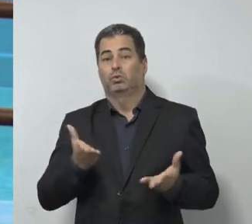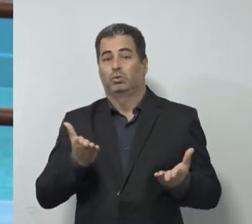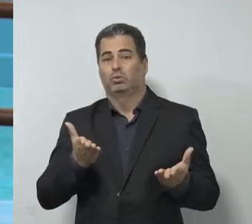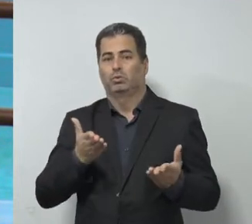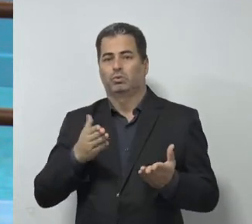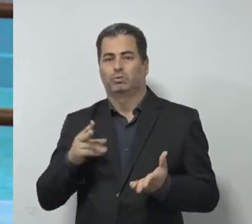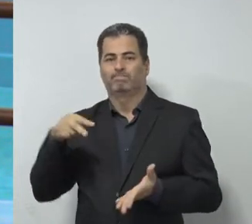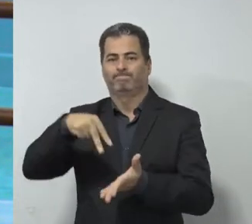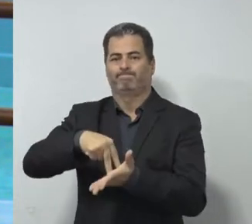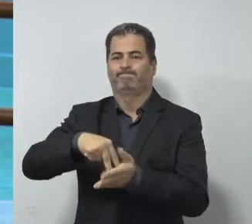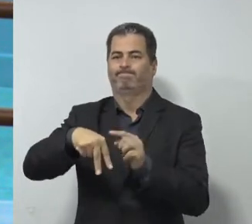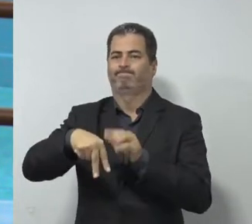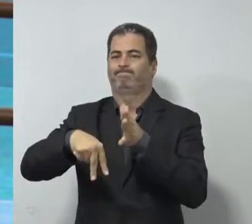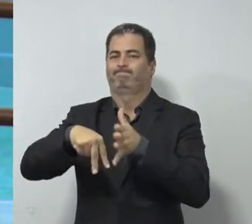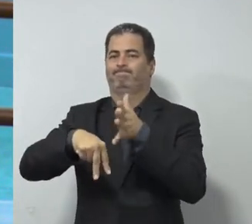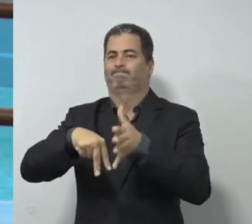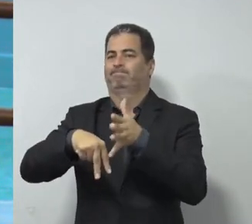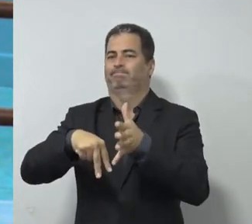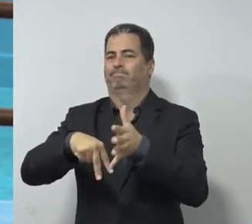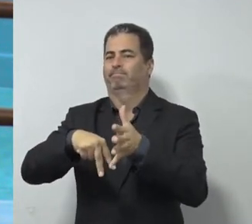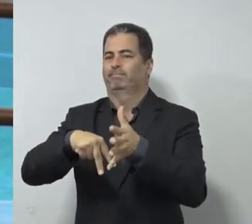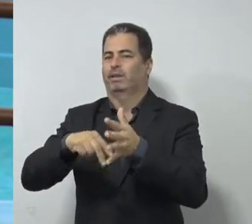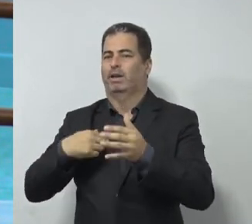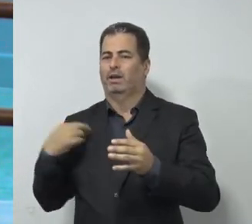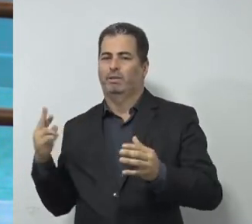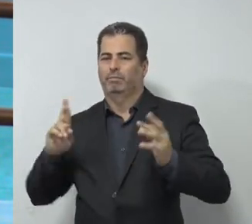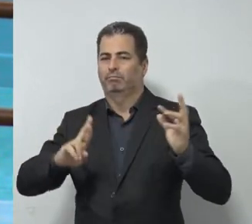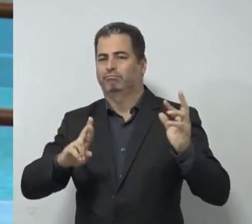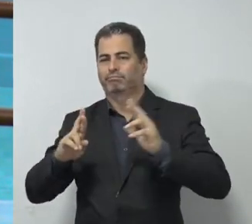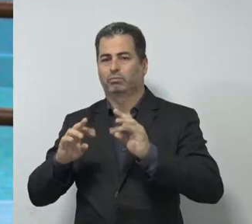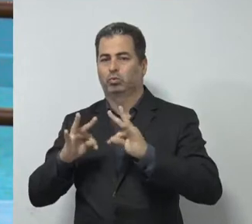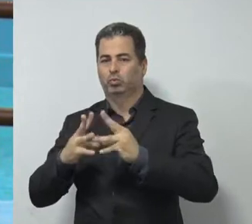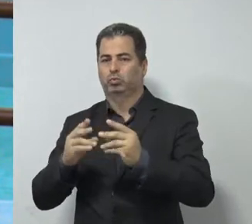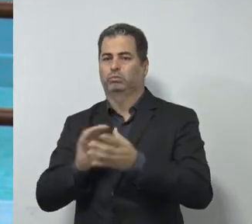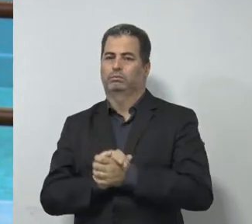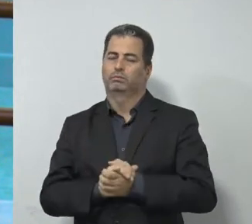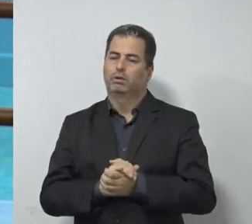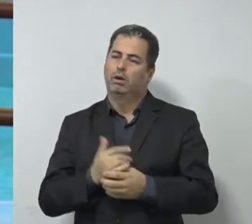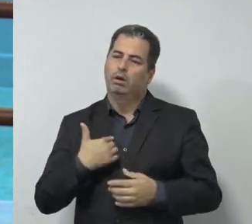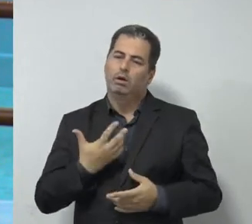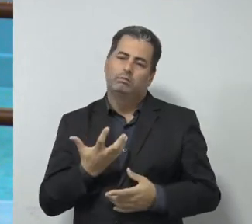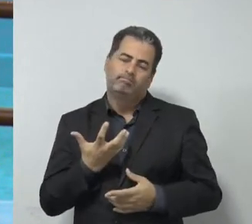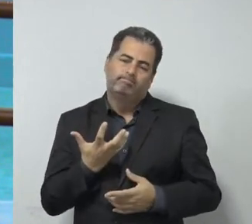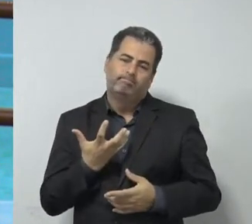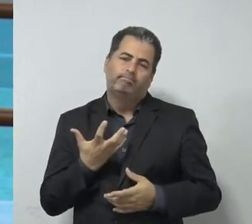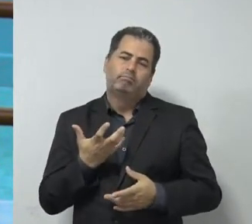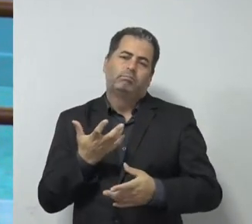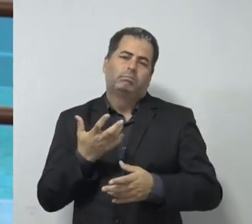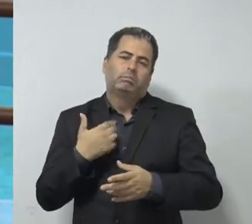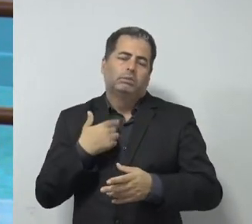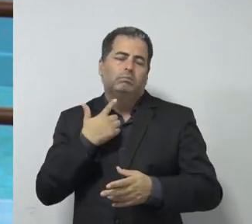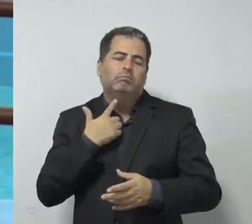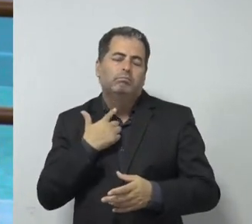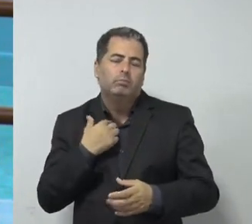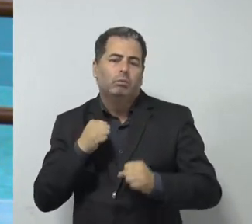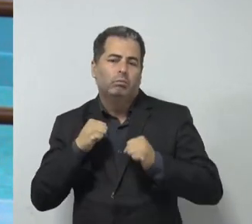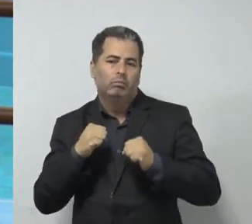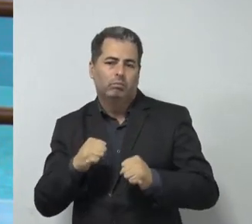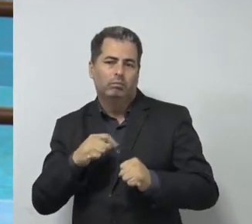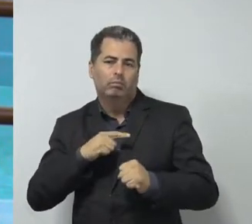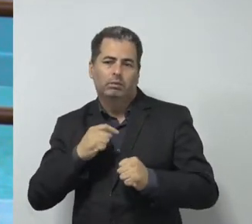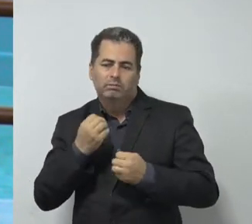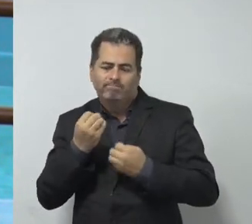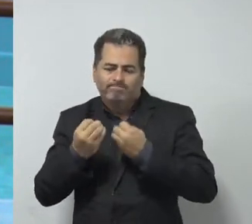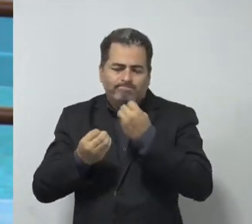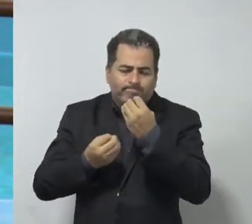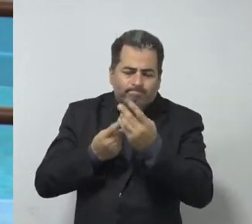nome das demais homenageadas. Eu espero, do mais profundo sentimento, poder